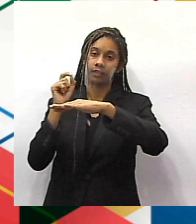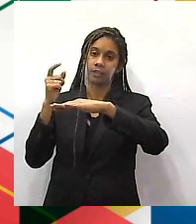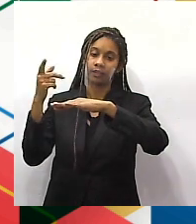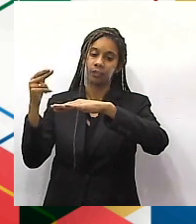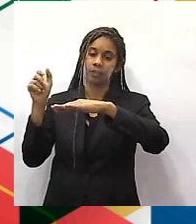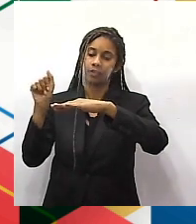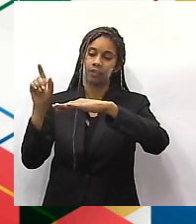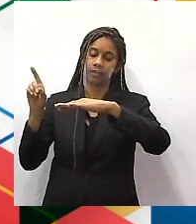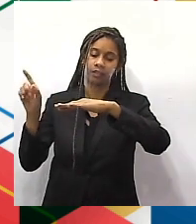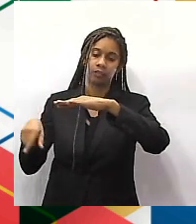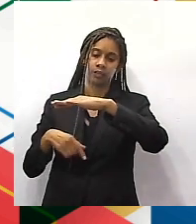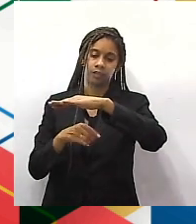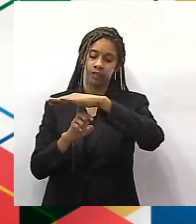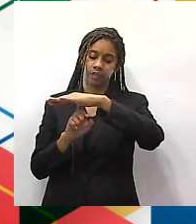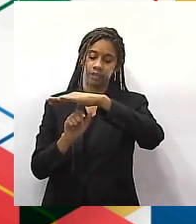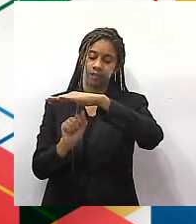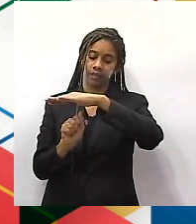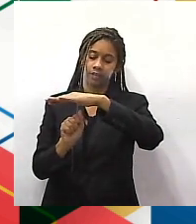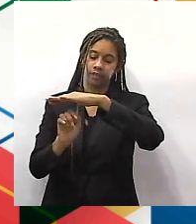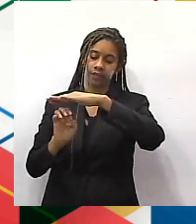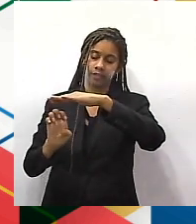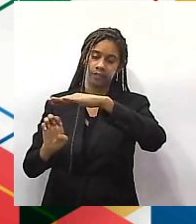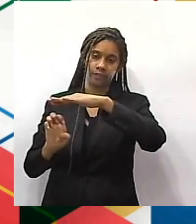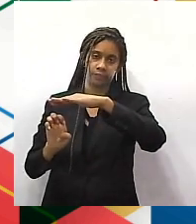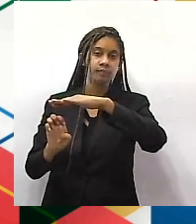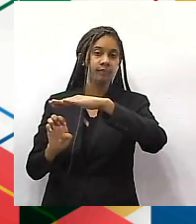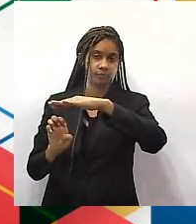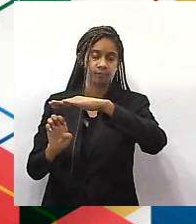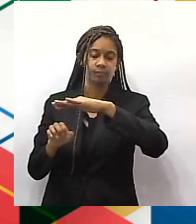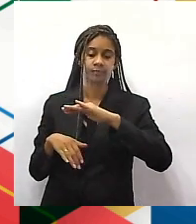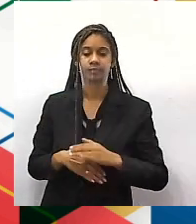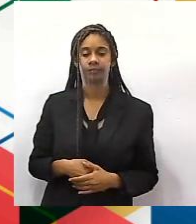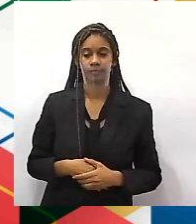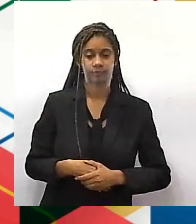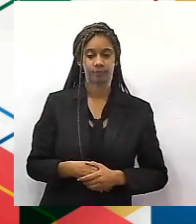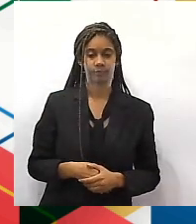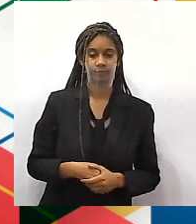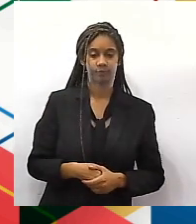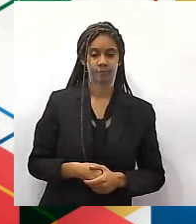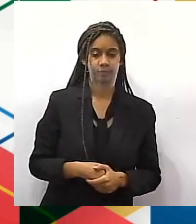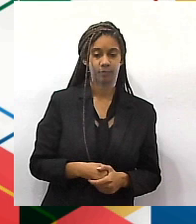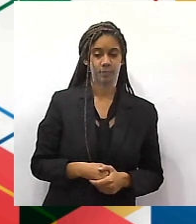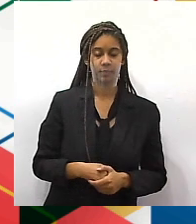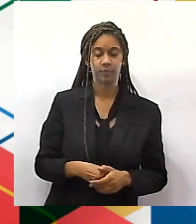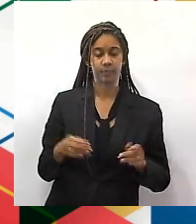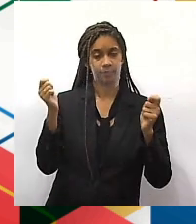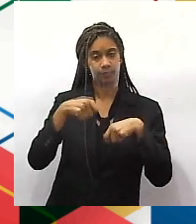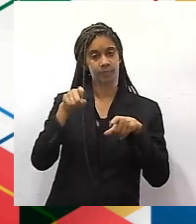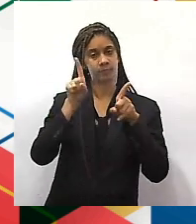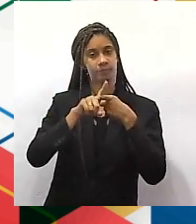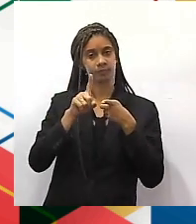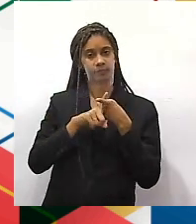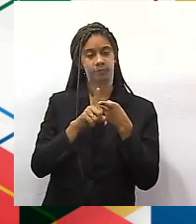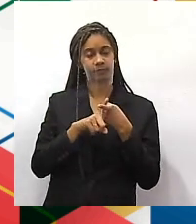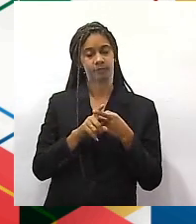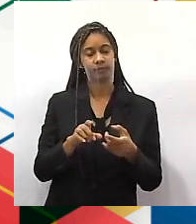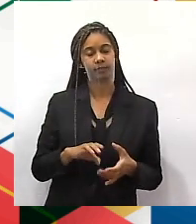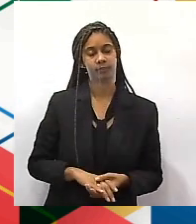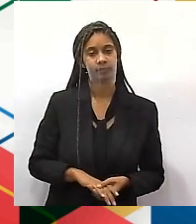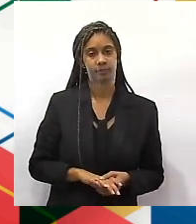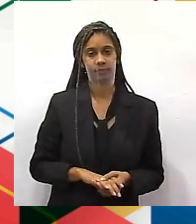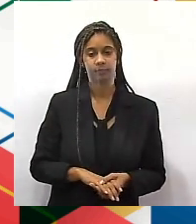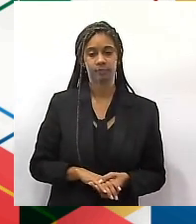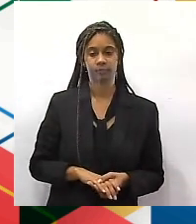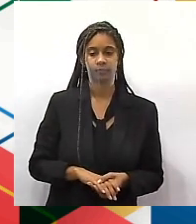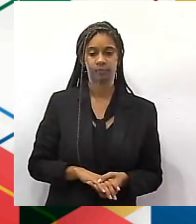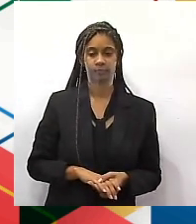AD? O AE, beleza? Então está aqui o segmento AE. E você poderia, e aí eu peguei de